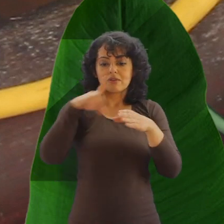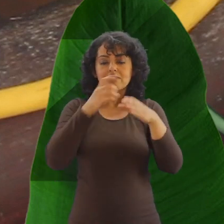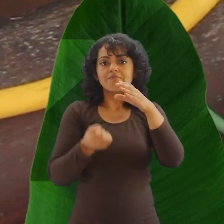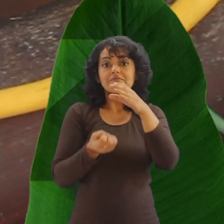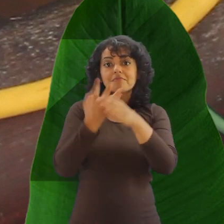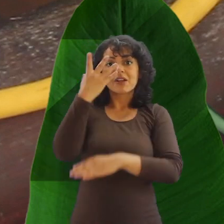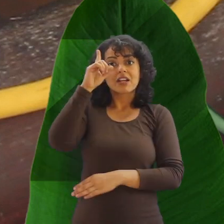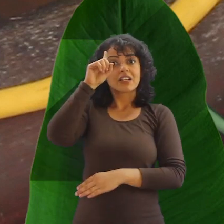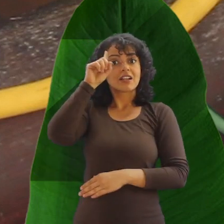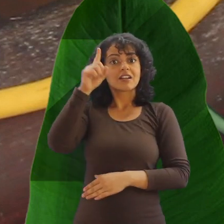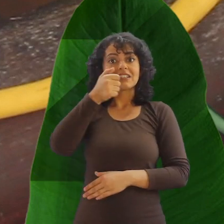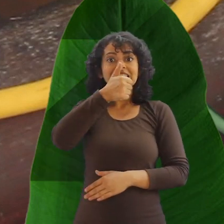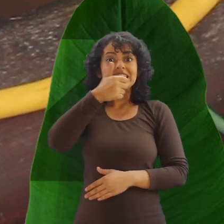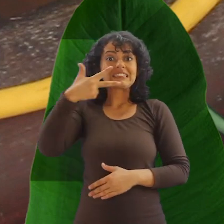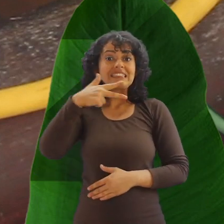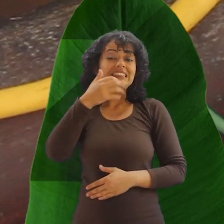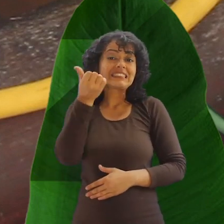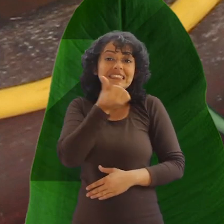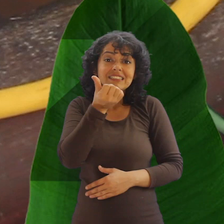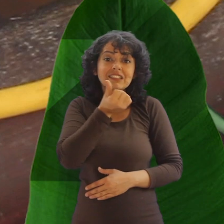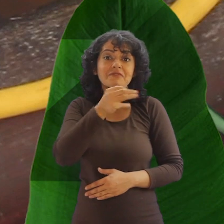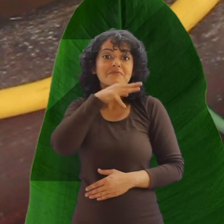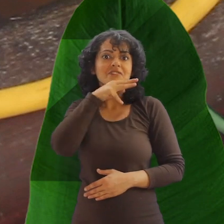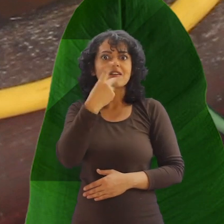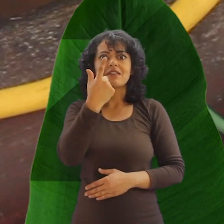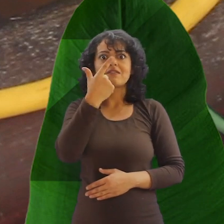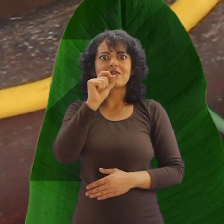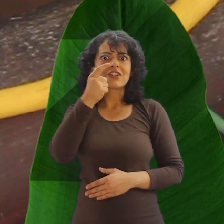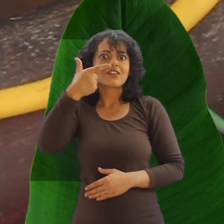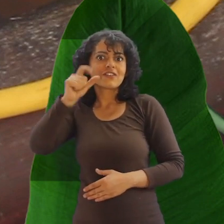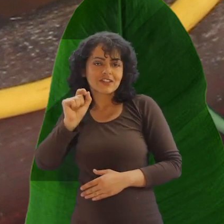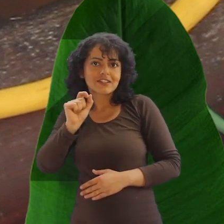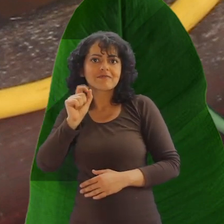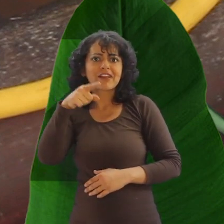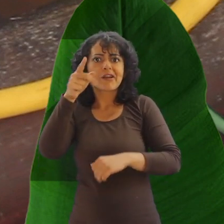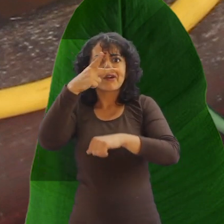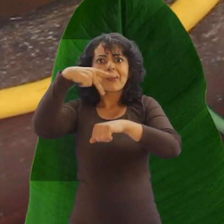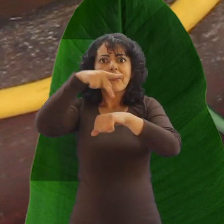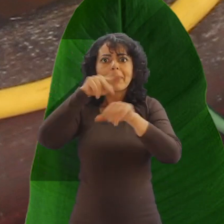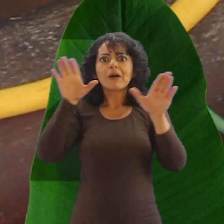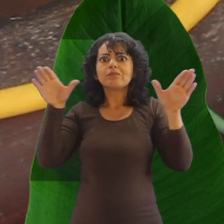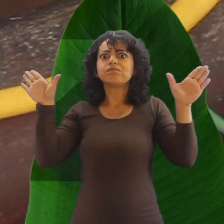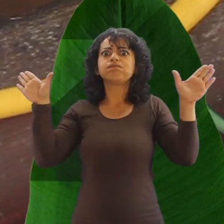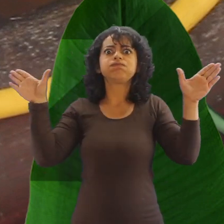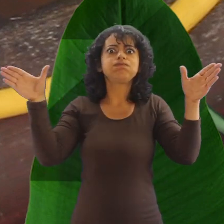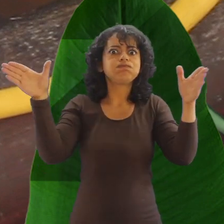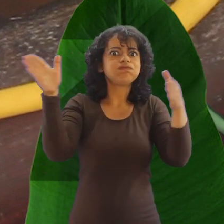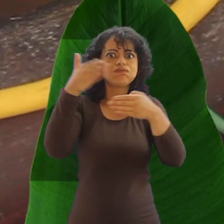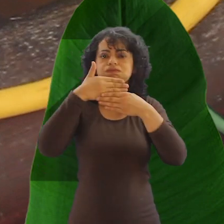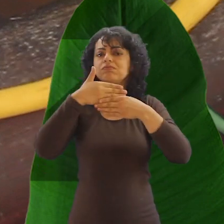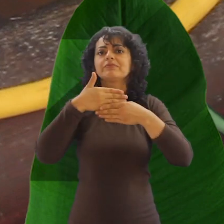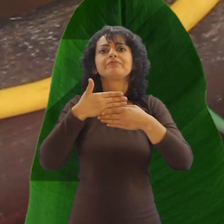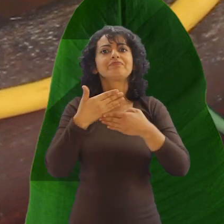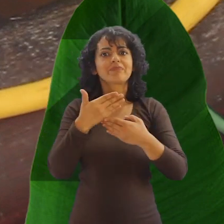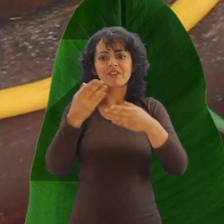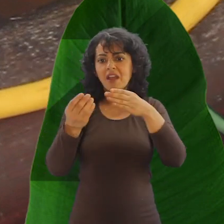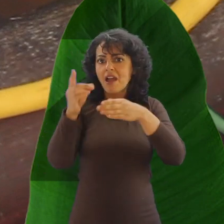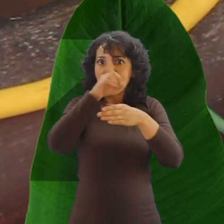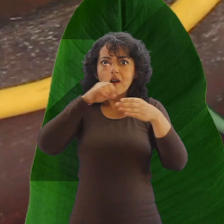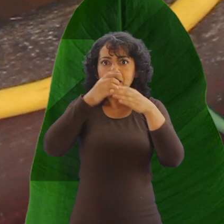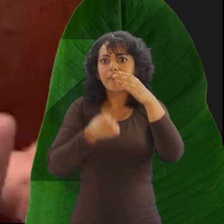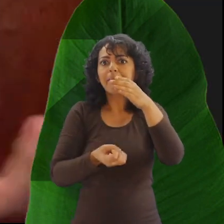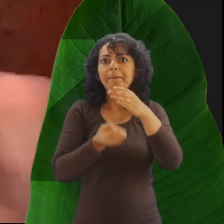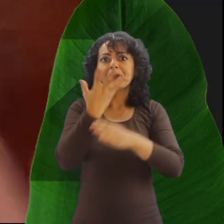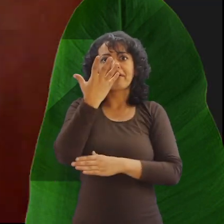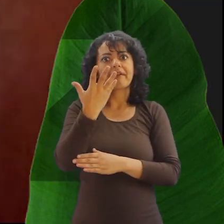sexta-feira 13 de março de 2020, que foi o dia que o país fechou. O disco saiu, o país fechou, o mundo